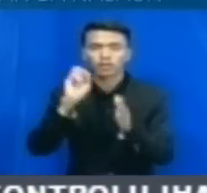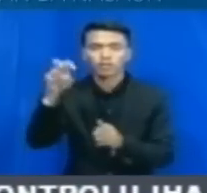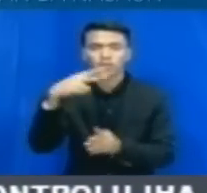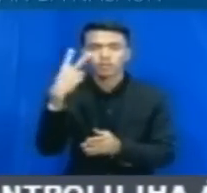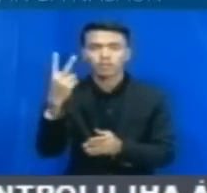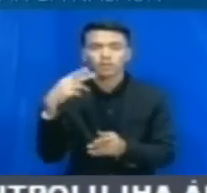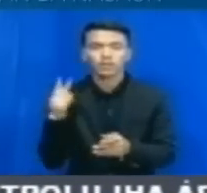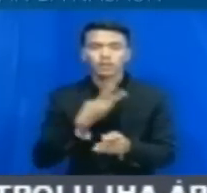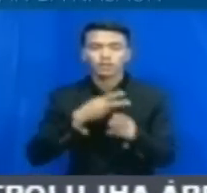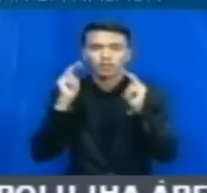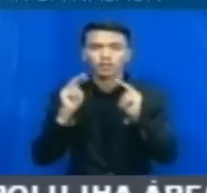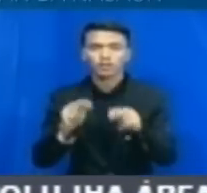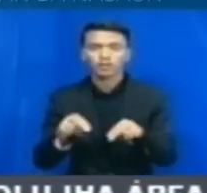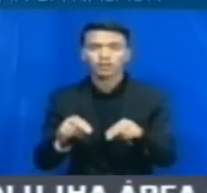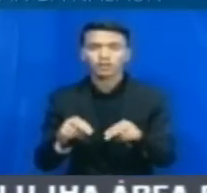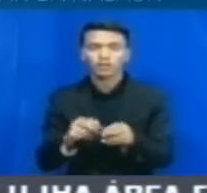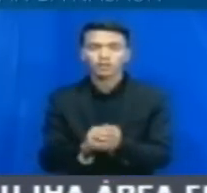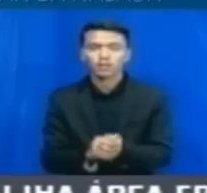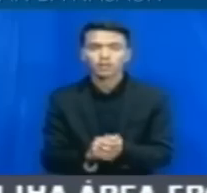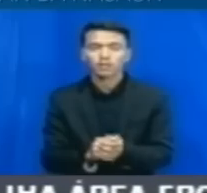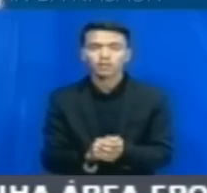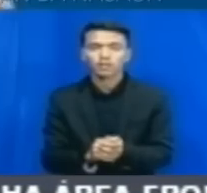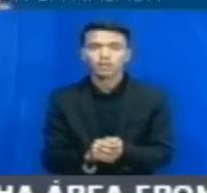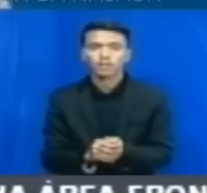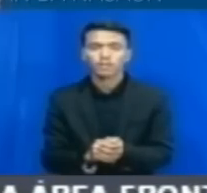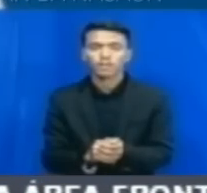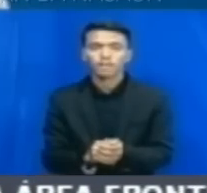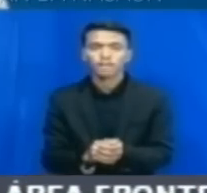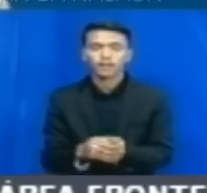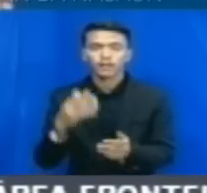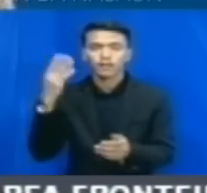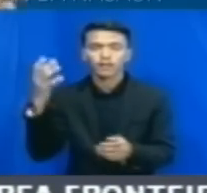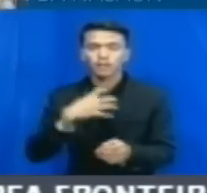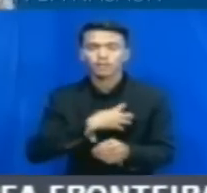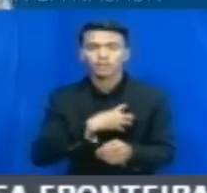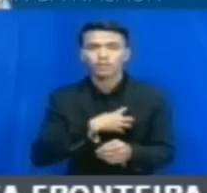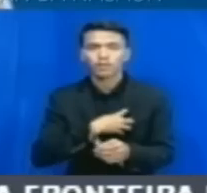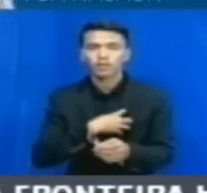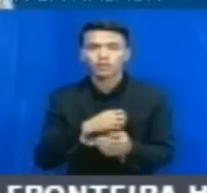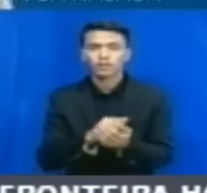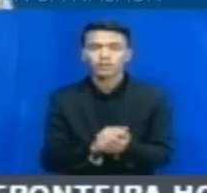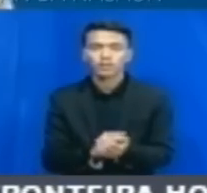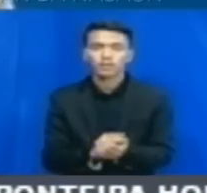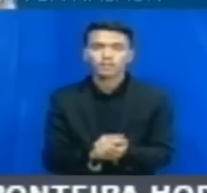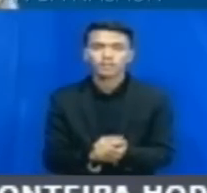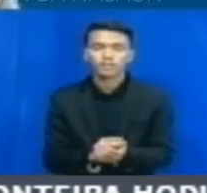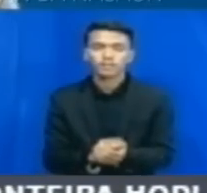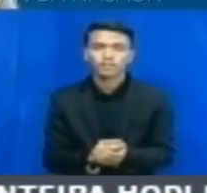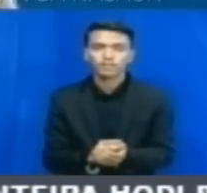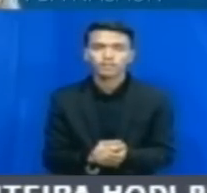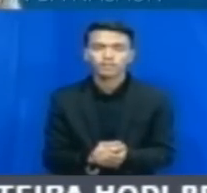persija questiona. Kita mos persija questiona, nu sama ia momento ia polisia actu ian auto nebe ma ia polisia